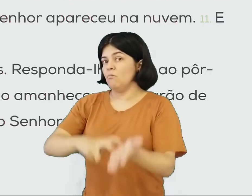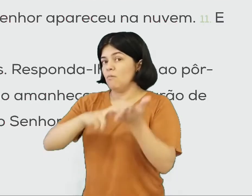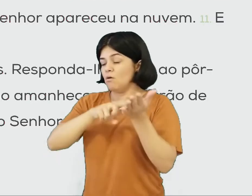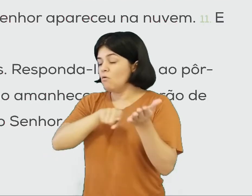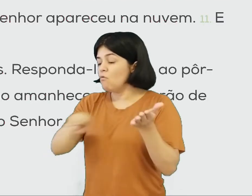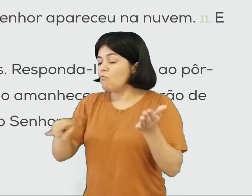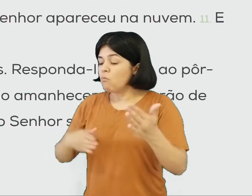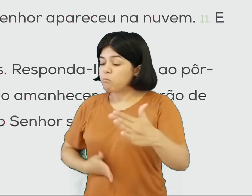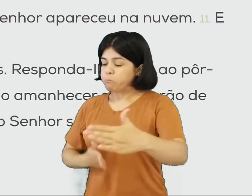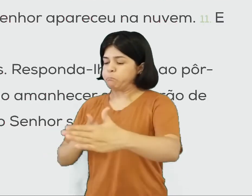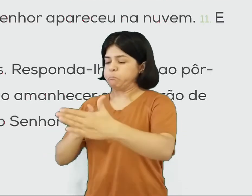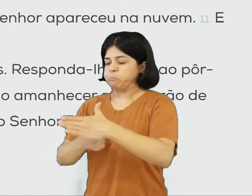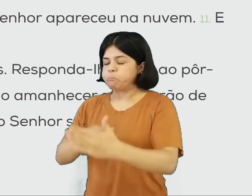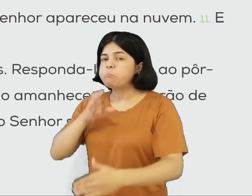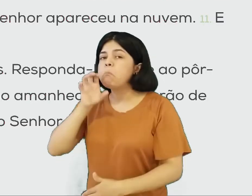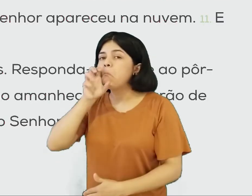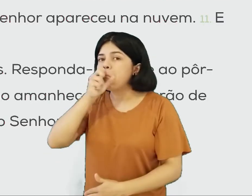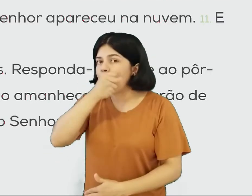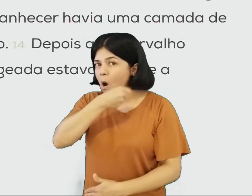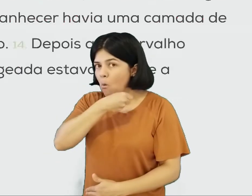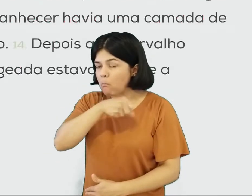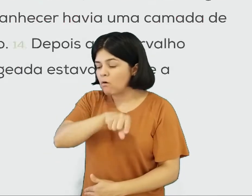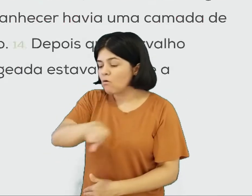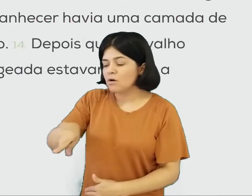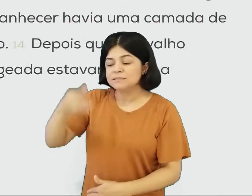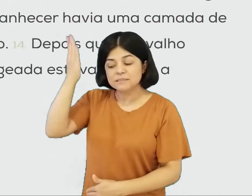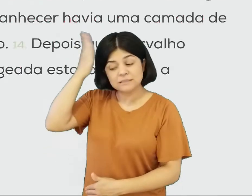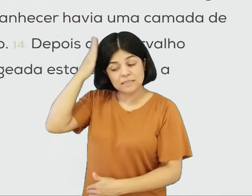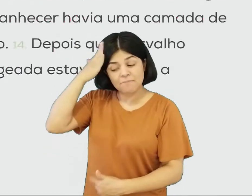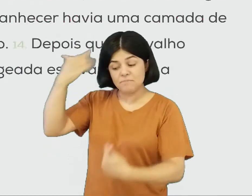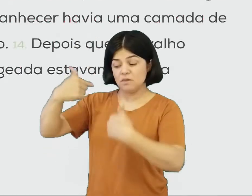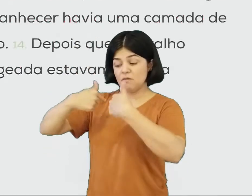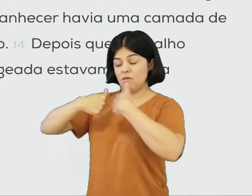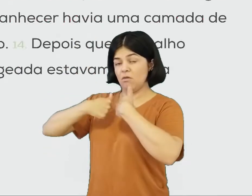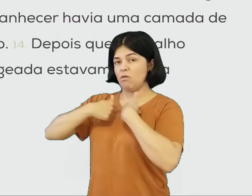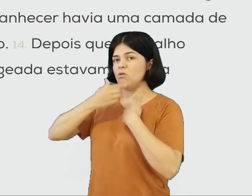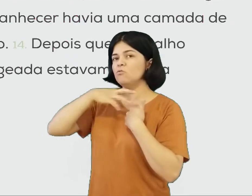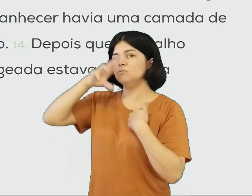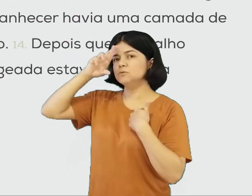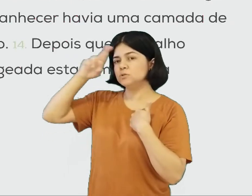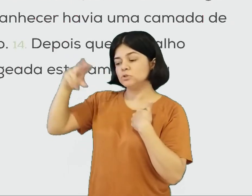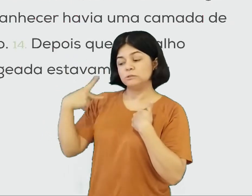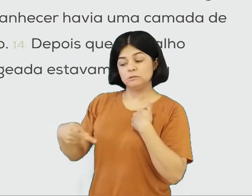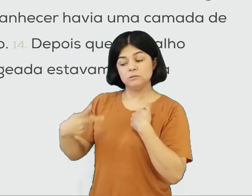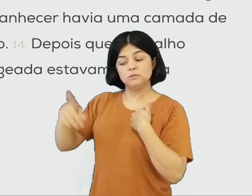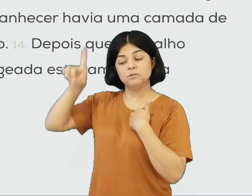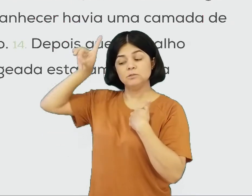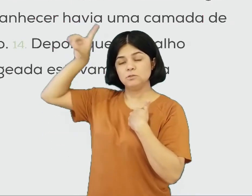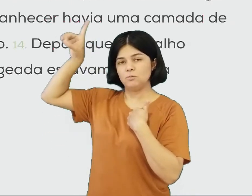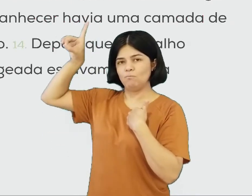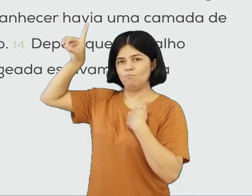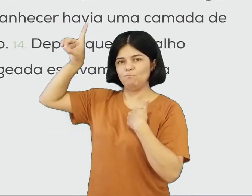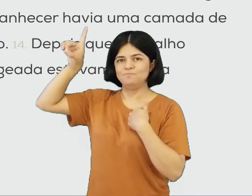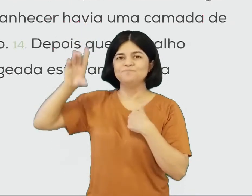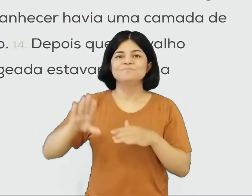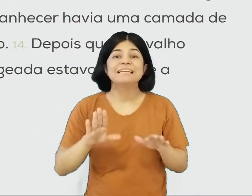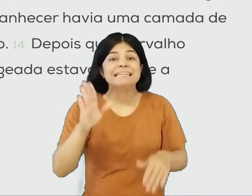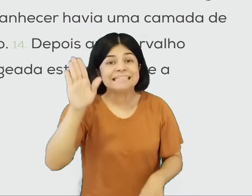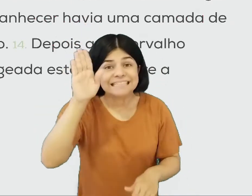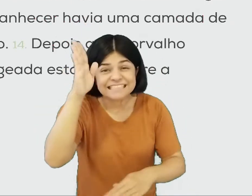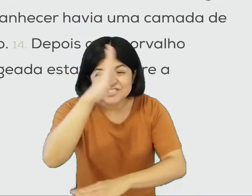de pão, assim saberão que eu sou o Senhor seu Deus. No final da